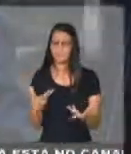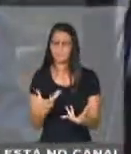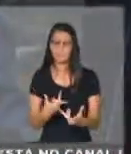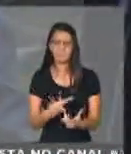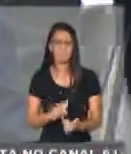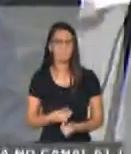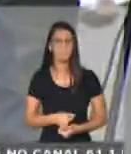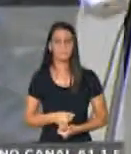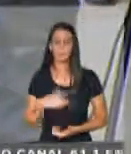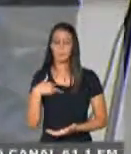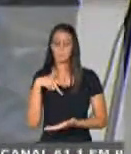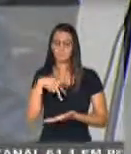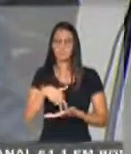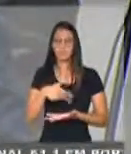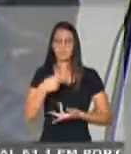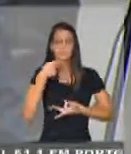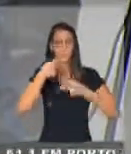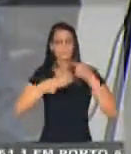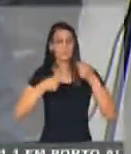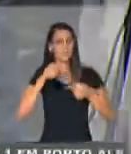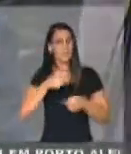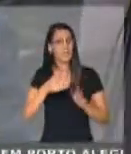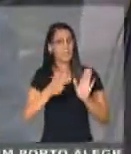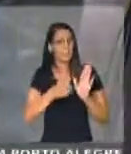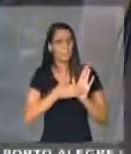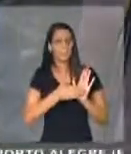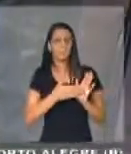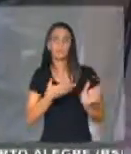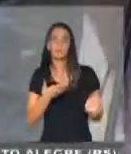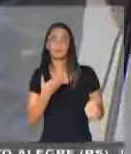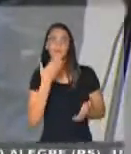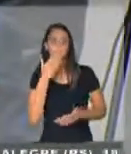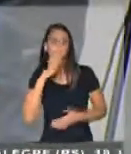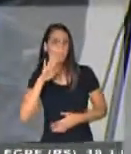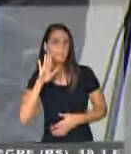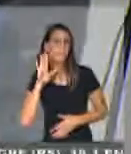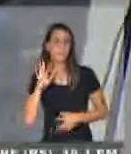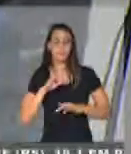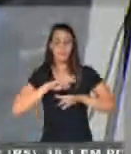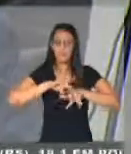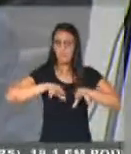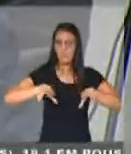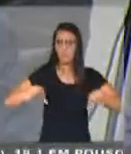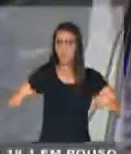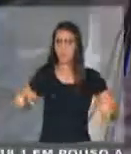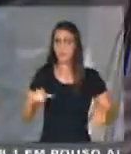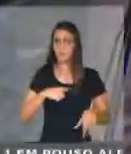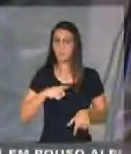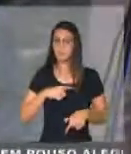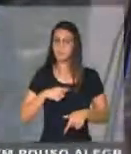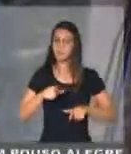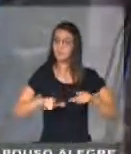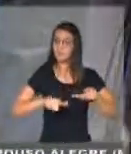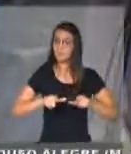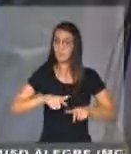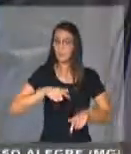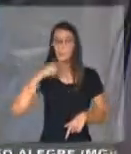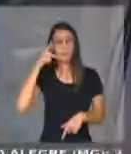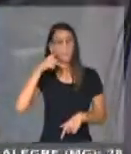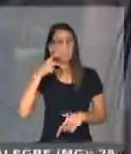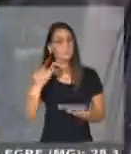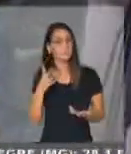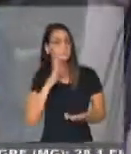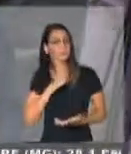orador e um deputado que prometia muito ter uma carreira política realmente muito virtuosa, e